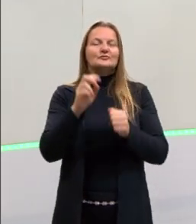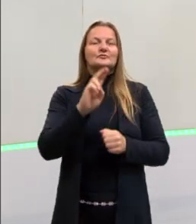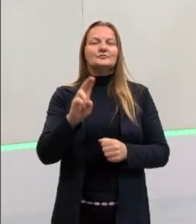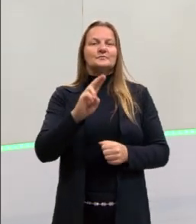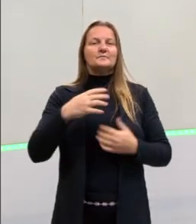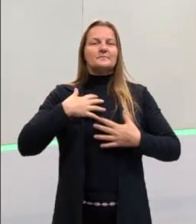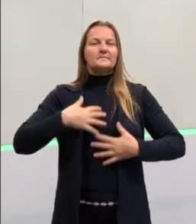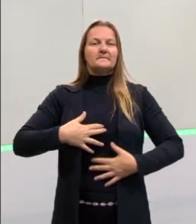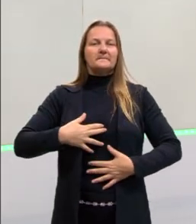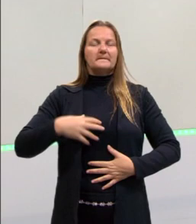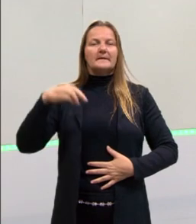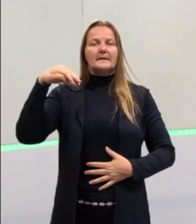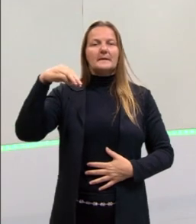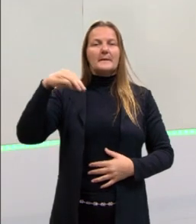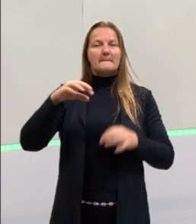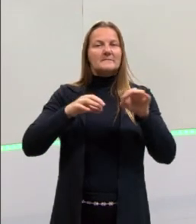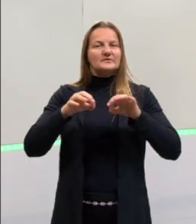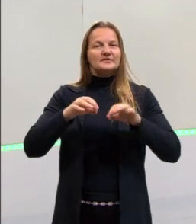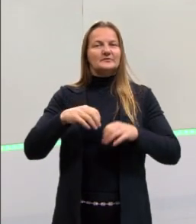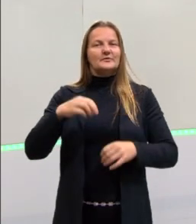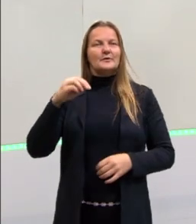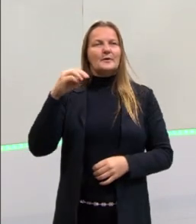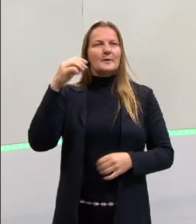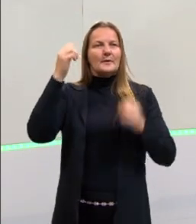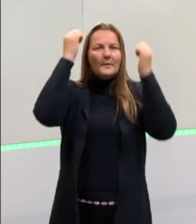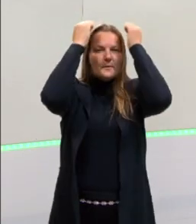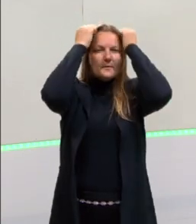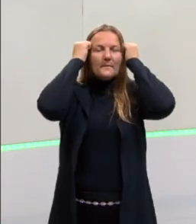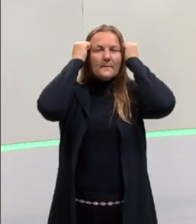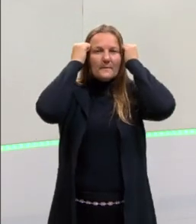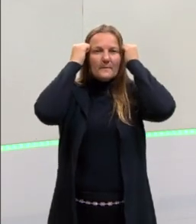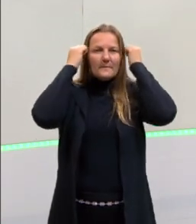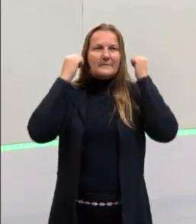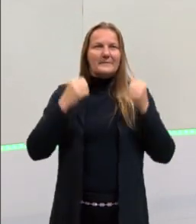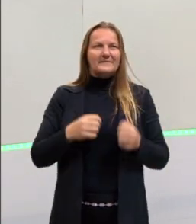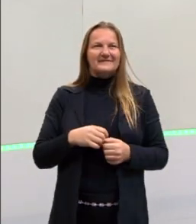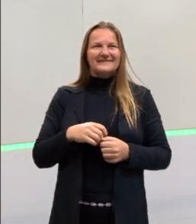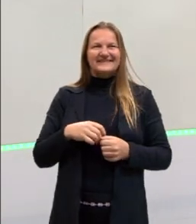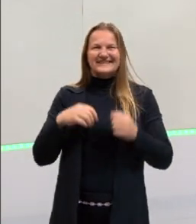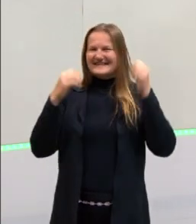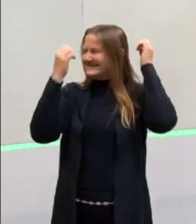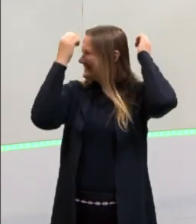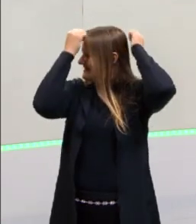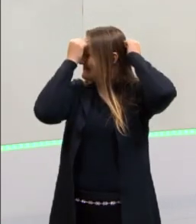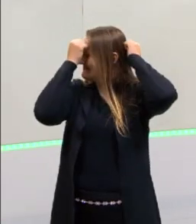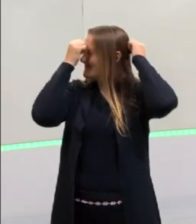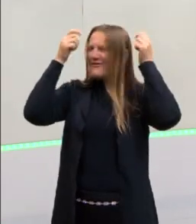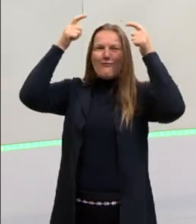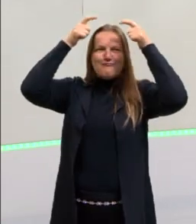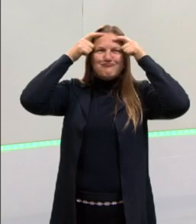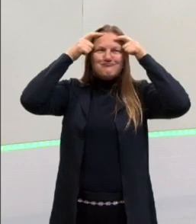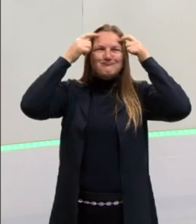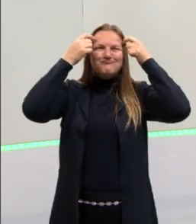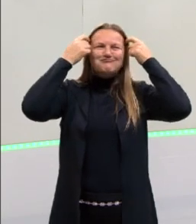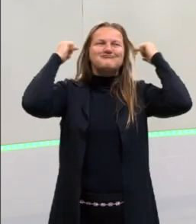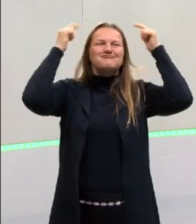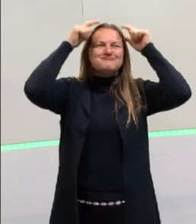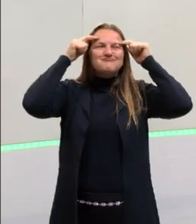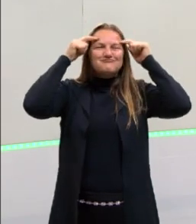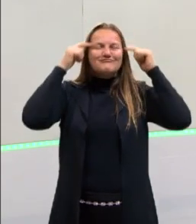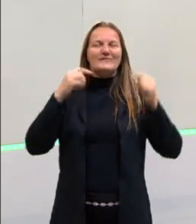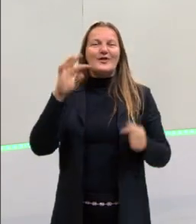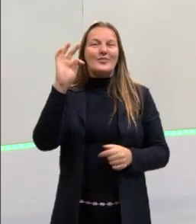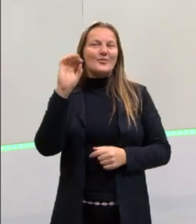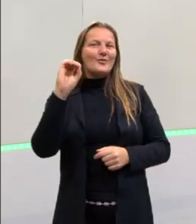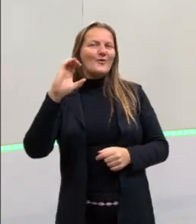vestindo a camiseta do projeto na cabeça levo levo ou na gangorra um burro né que é a